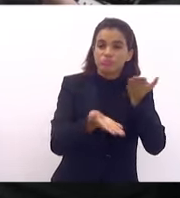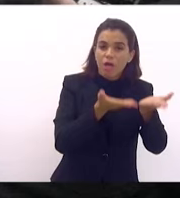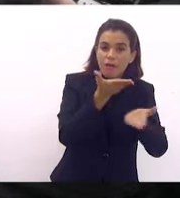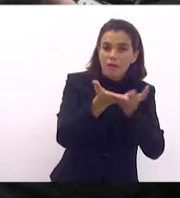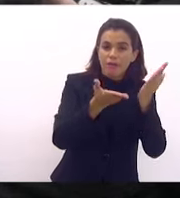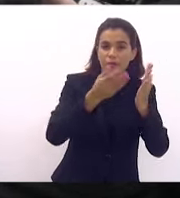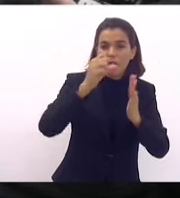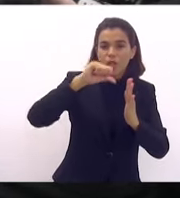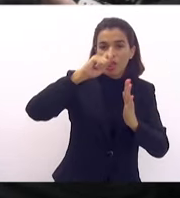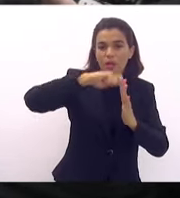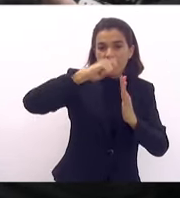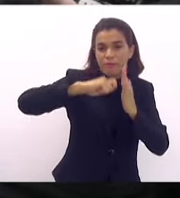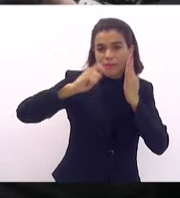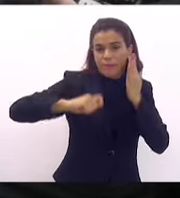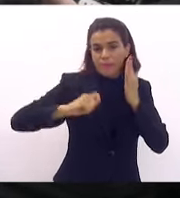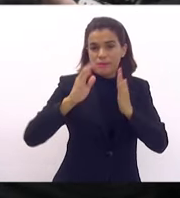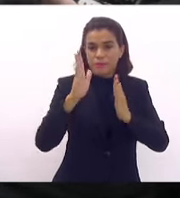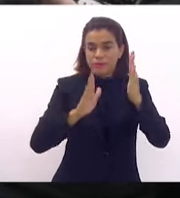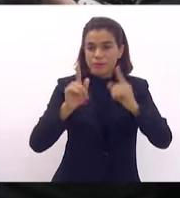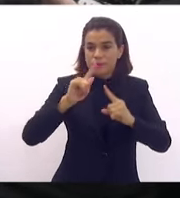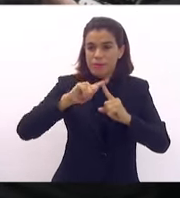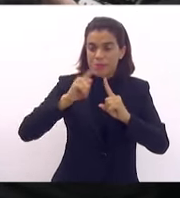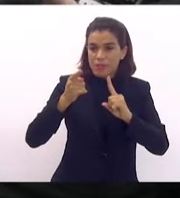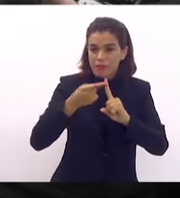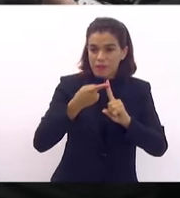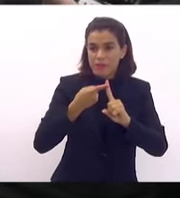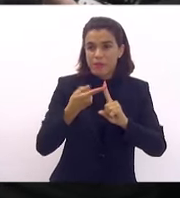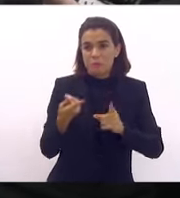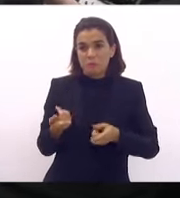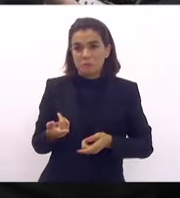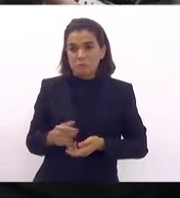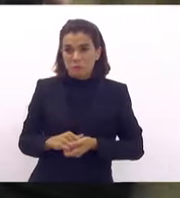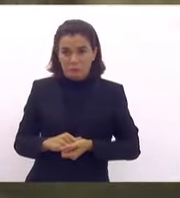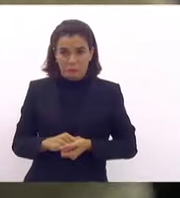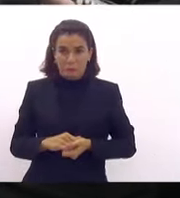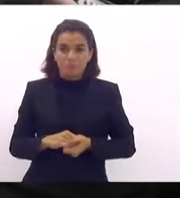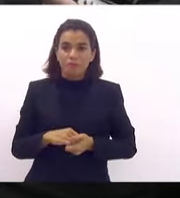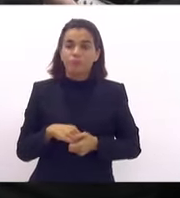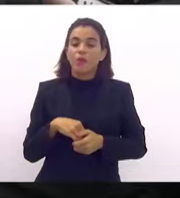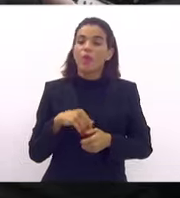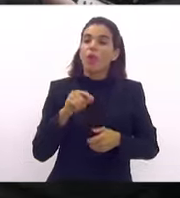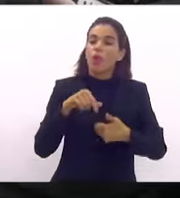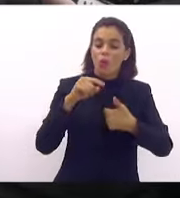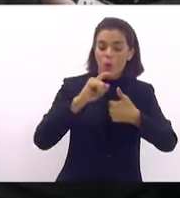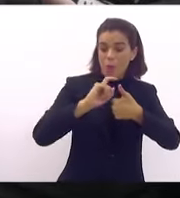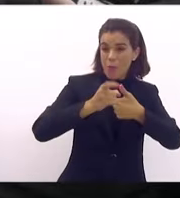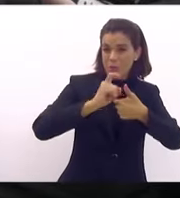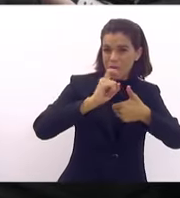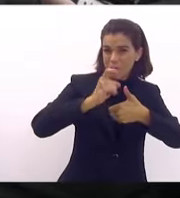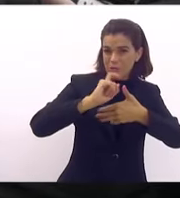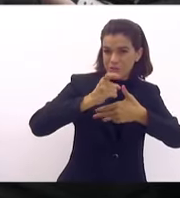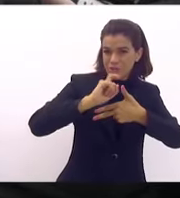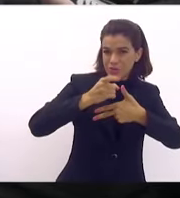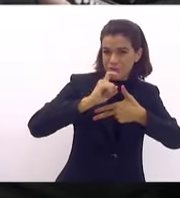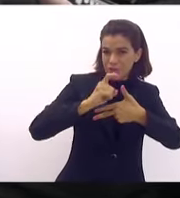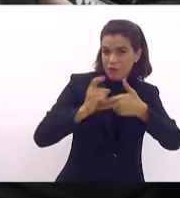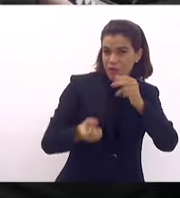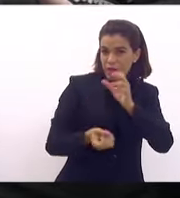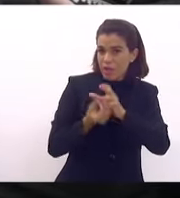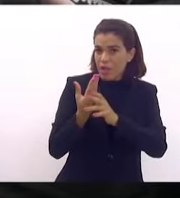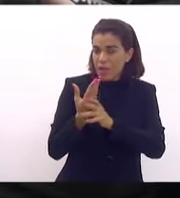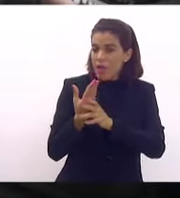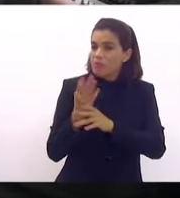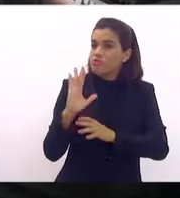fica como está, só mudar a ementa, porque não é que autoriza o Poder Executivo a instituir, como é programa, aliás, de